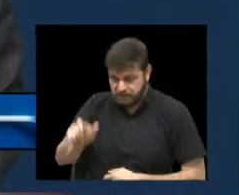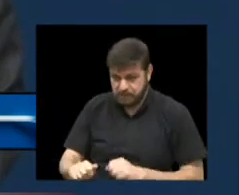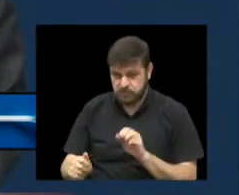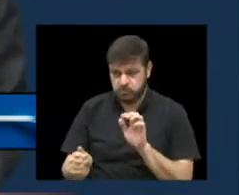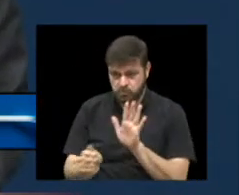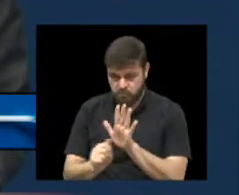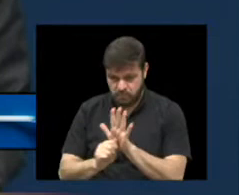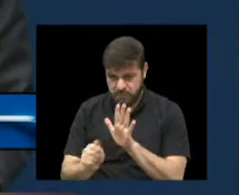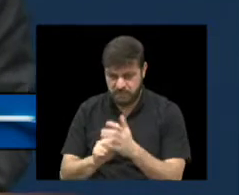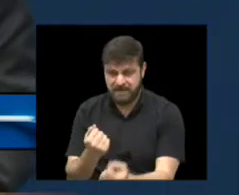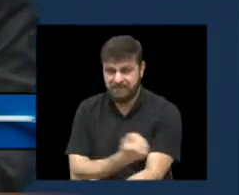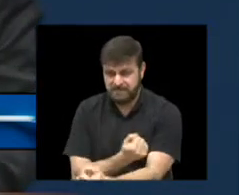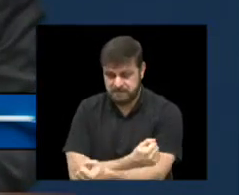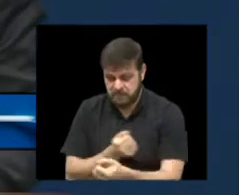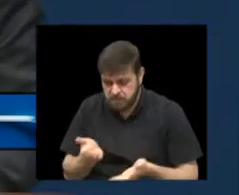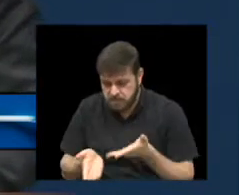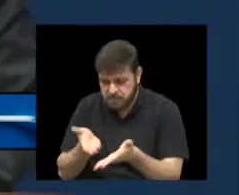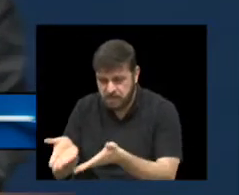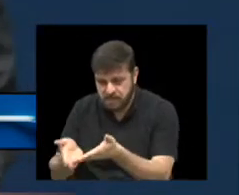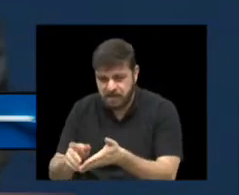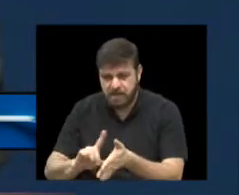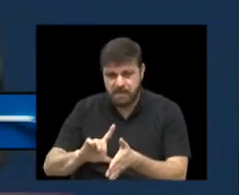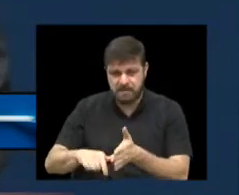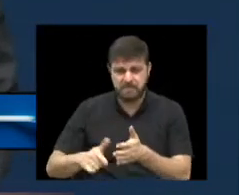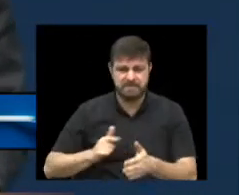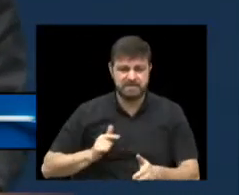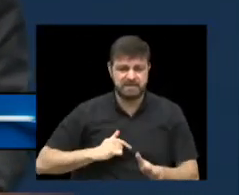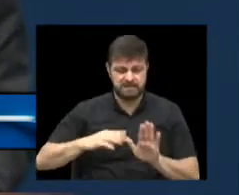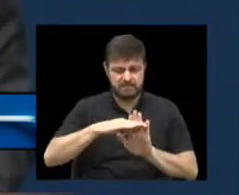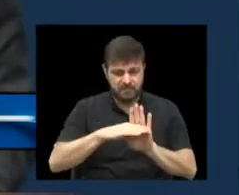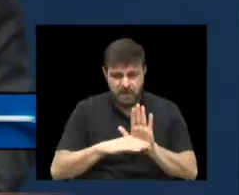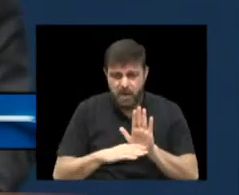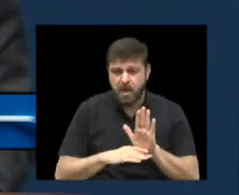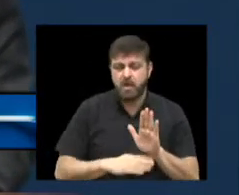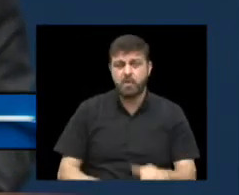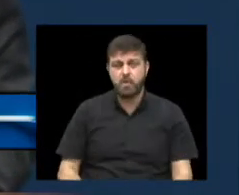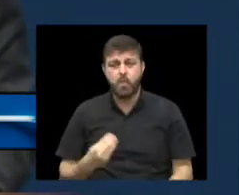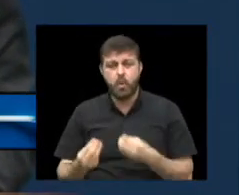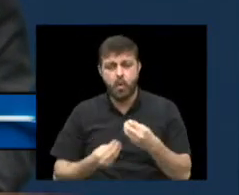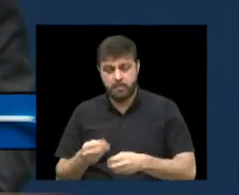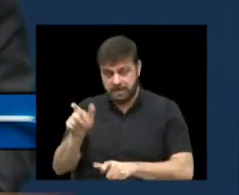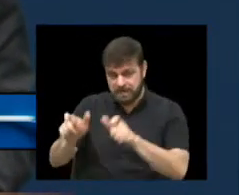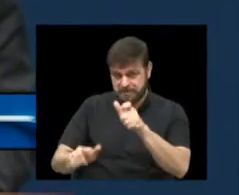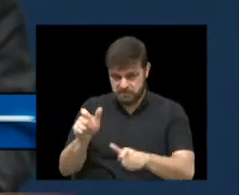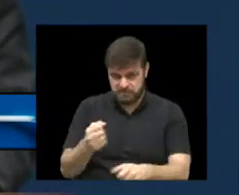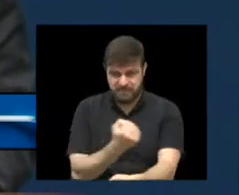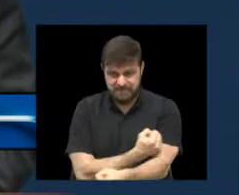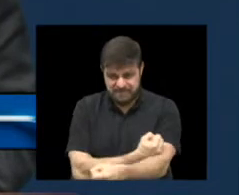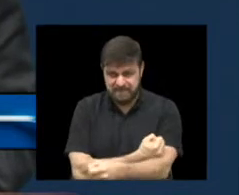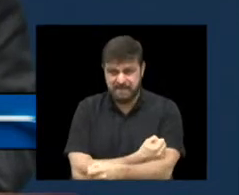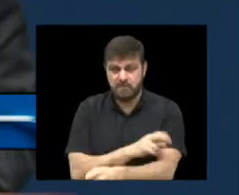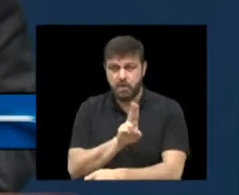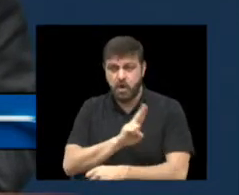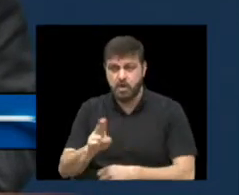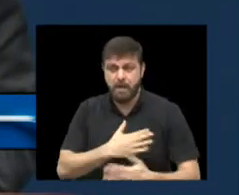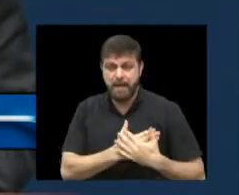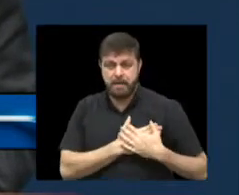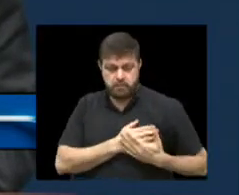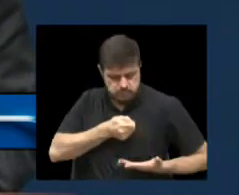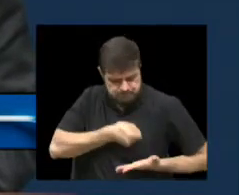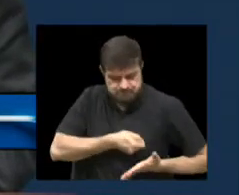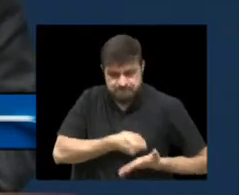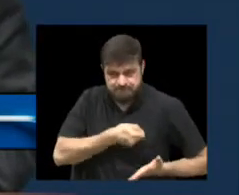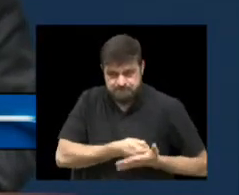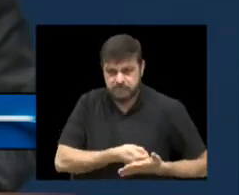Os 12 Passos e as Tradições, programas de Narcóticos Anônimos e Amor Exigente. No dia